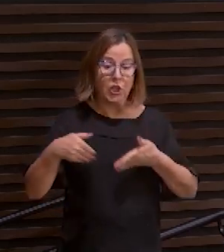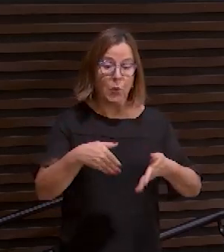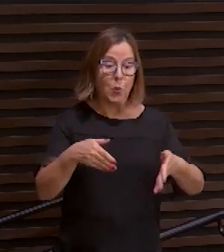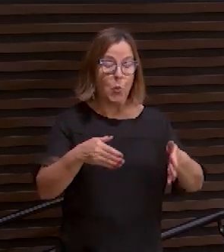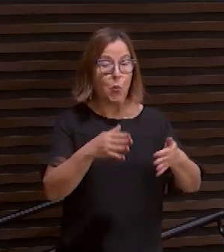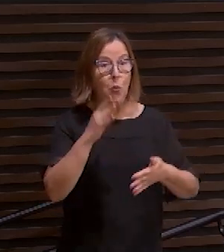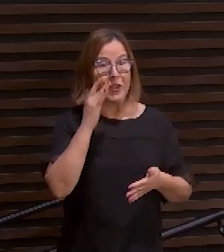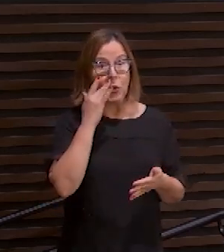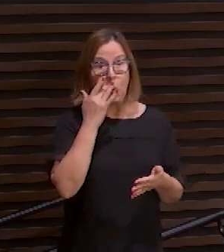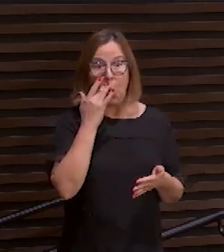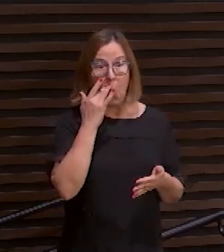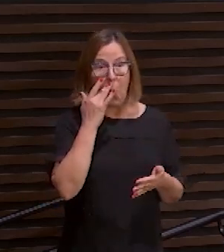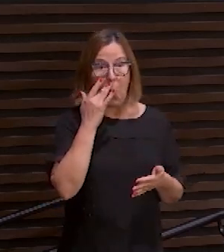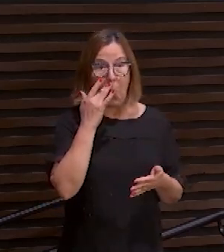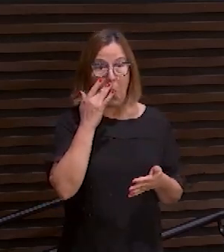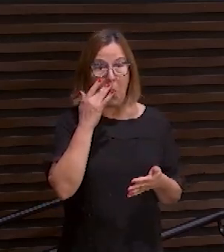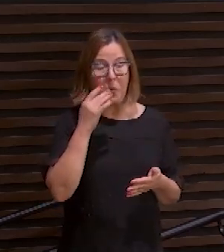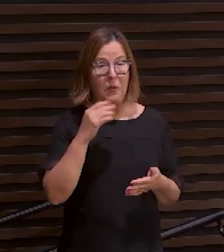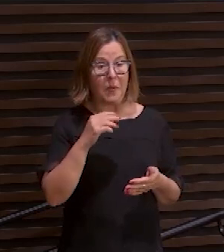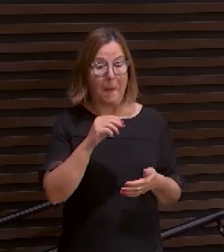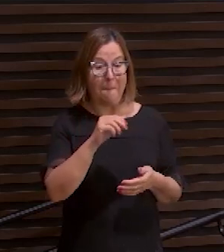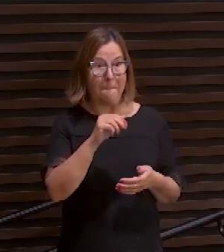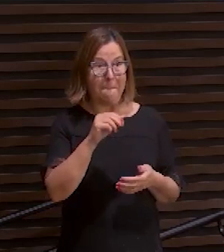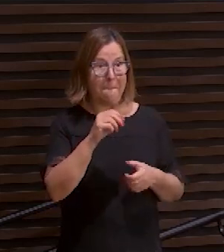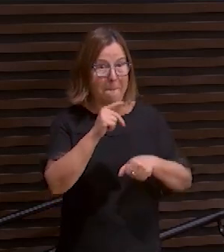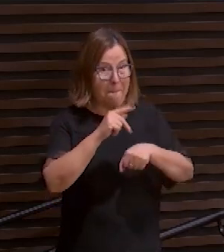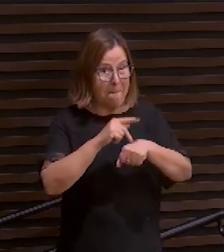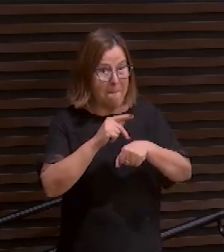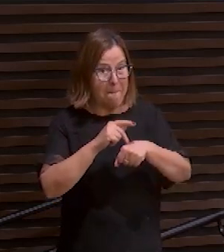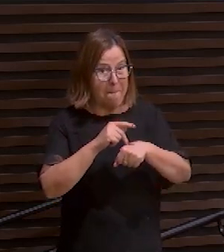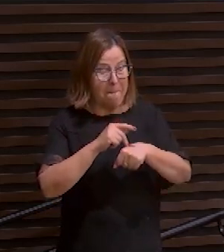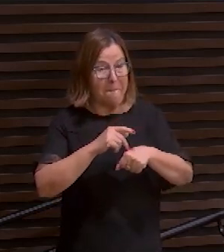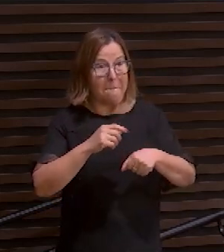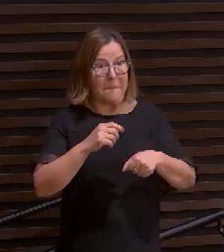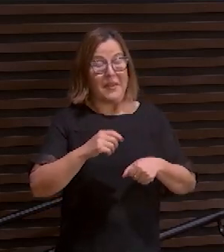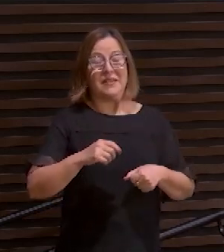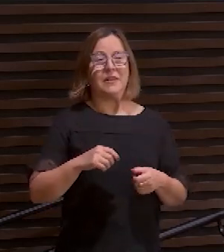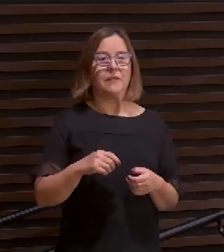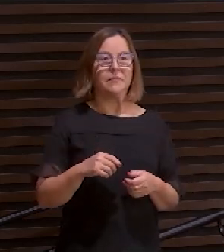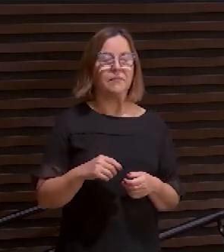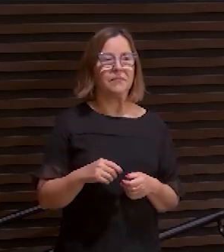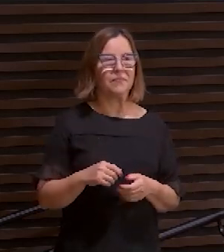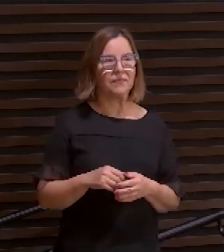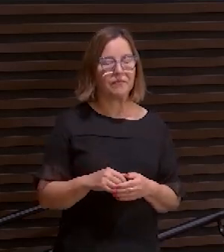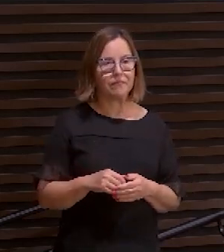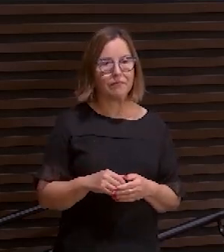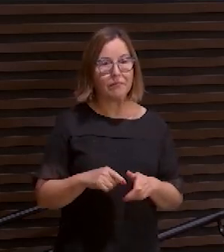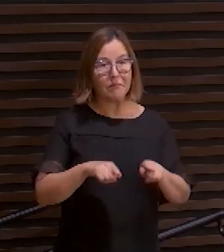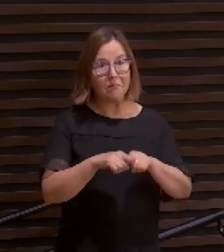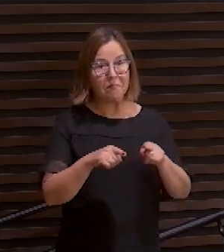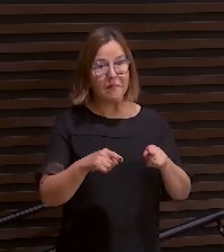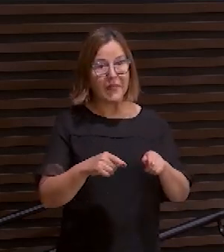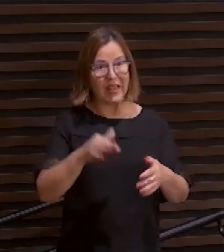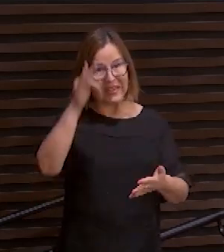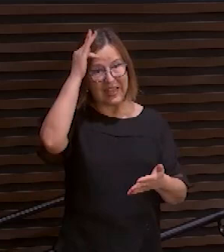conhecemos, daquilo que nós vemos. Mas a fé transcende.